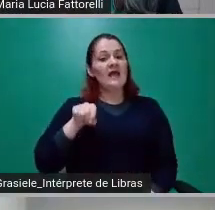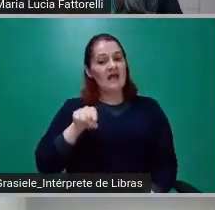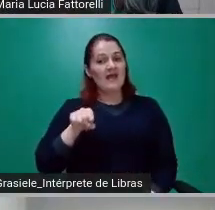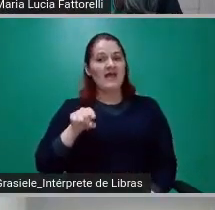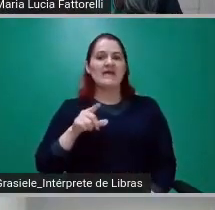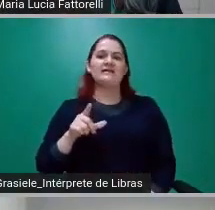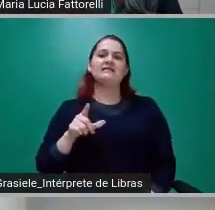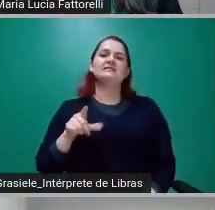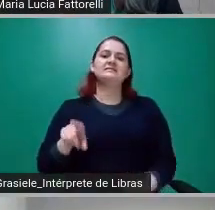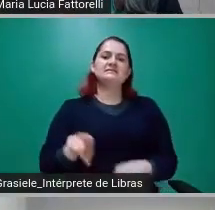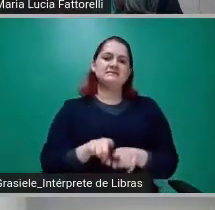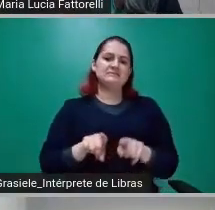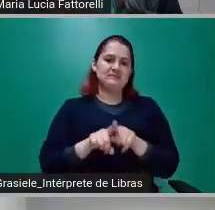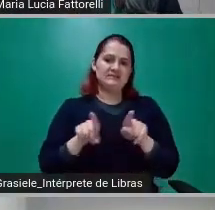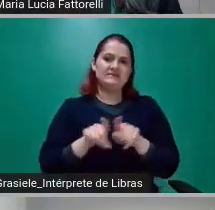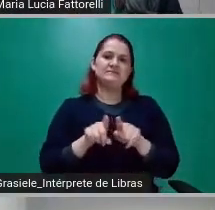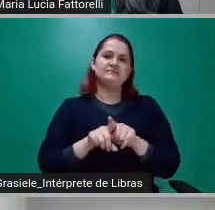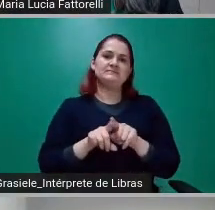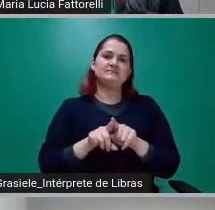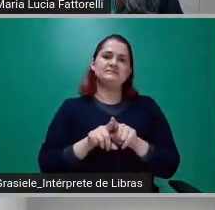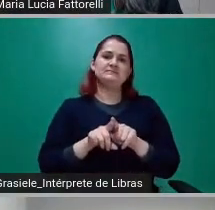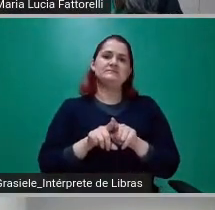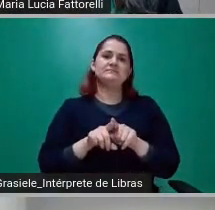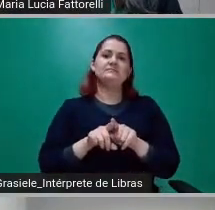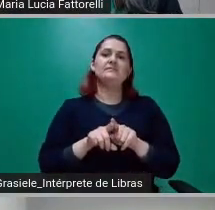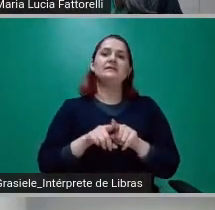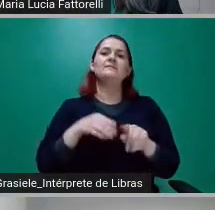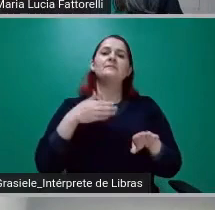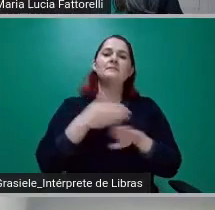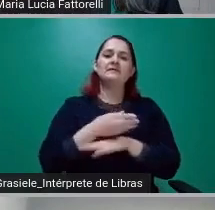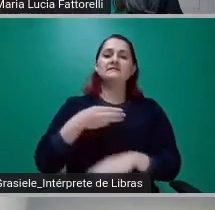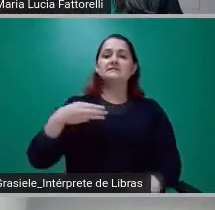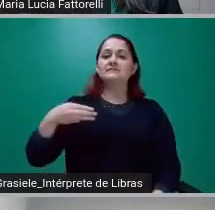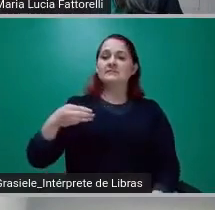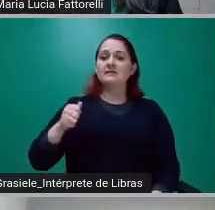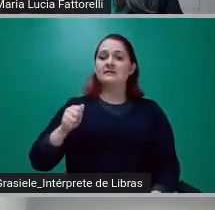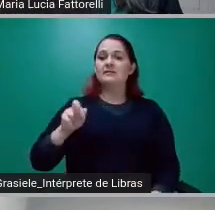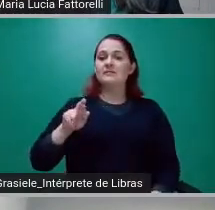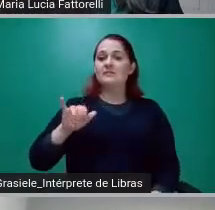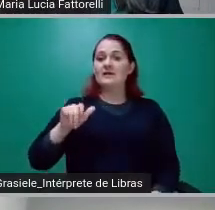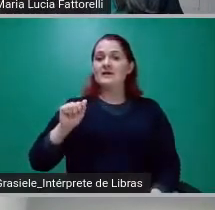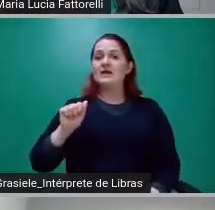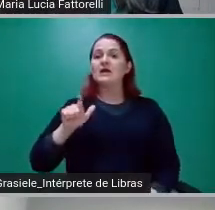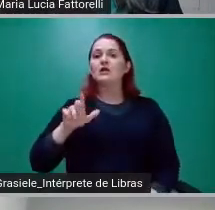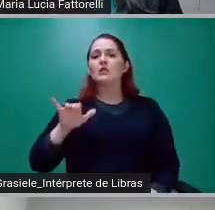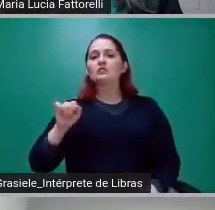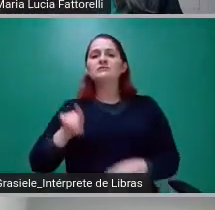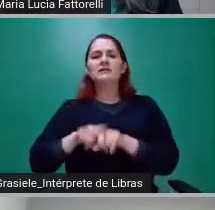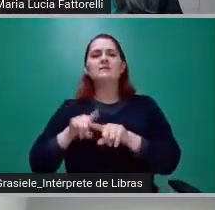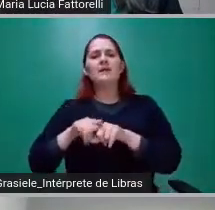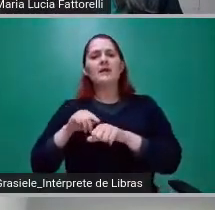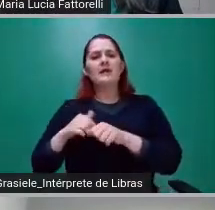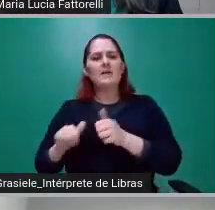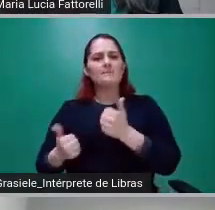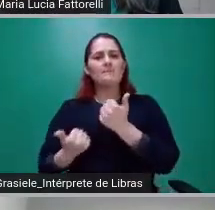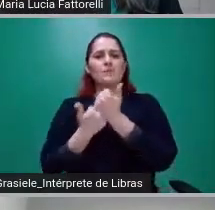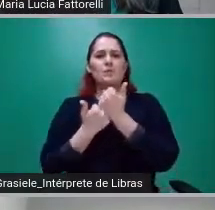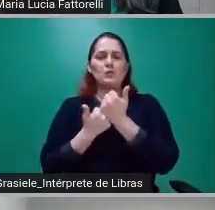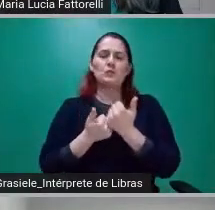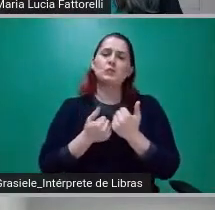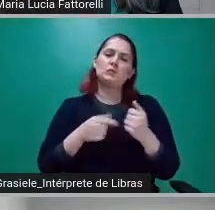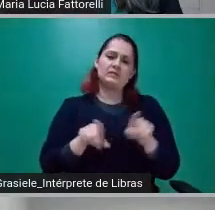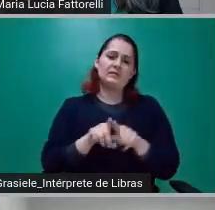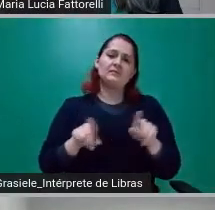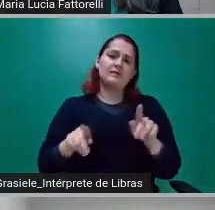dá suporte a Maria Lúcia Fatorelli, que integra, e a própria Auditoria Cidadã da